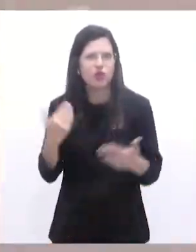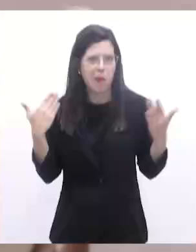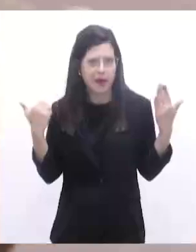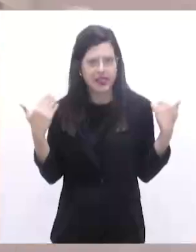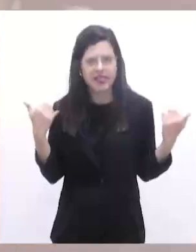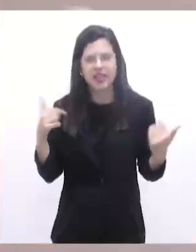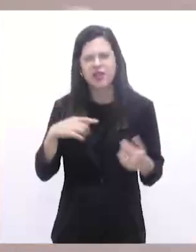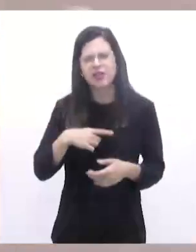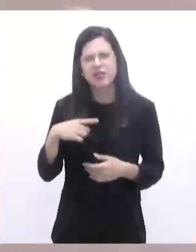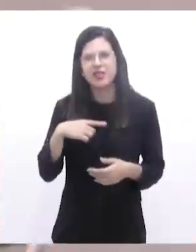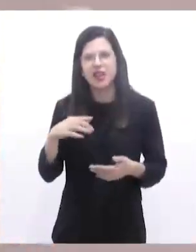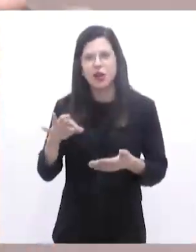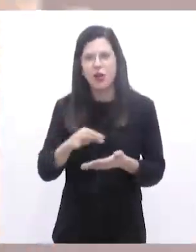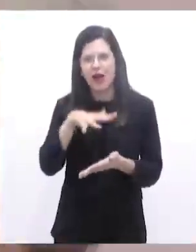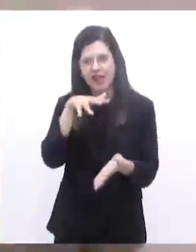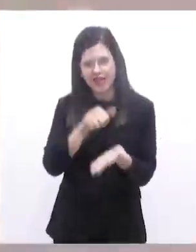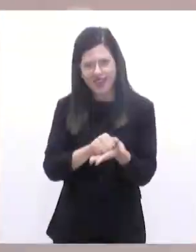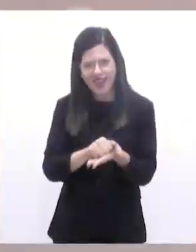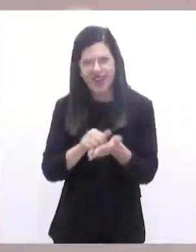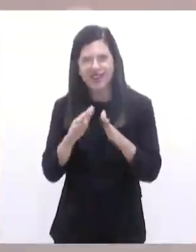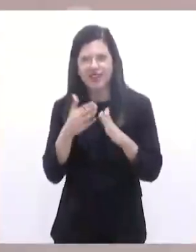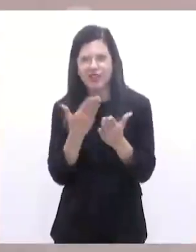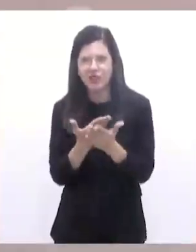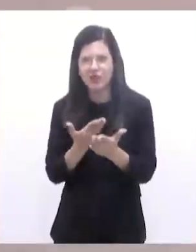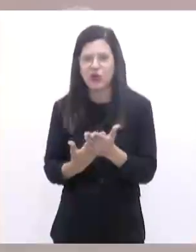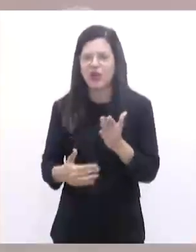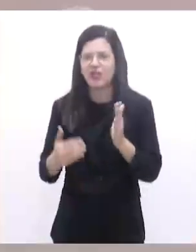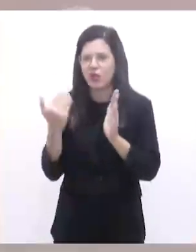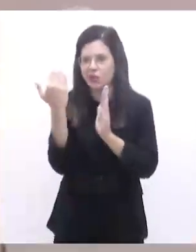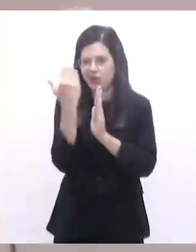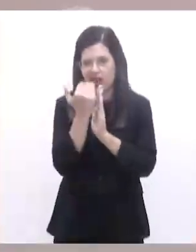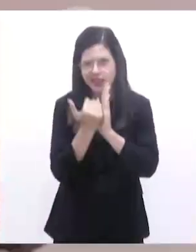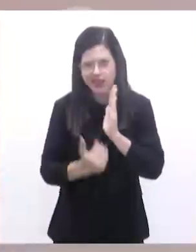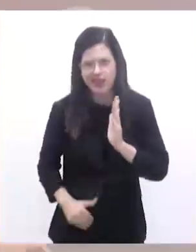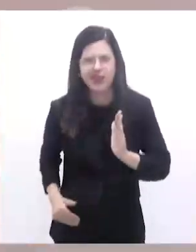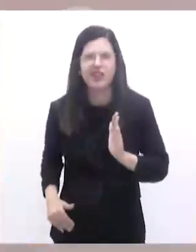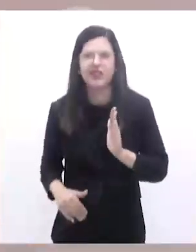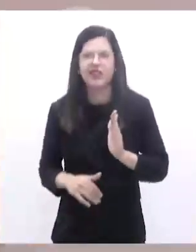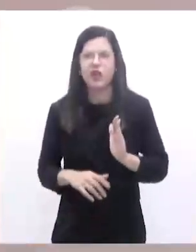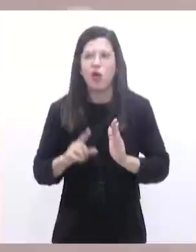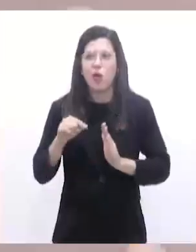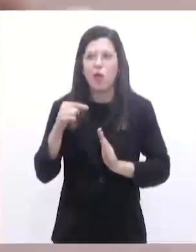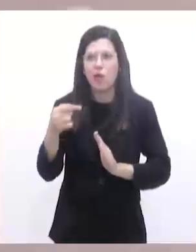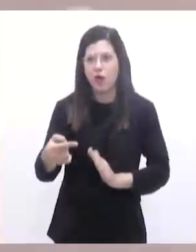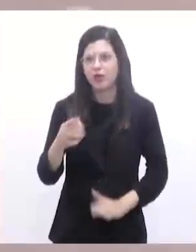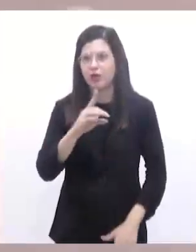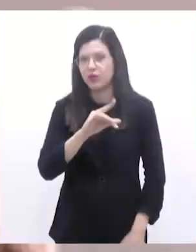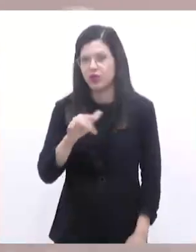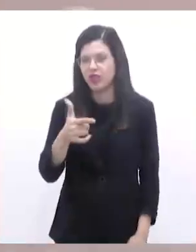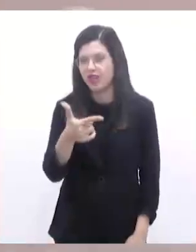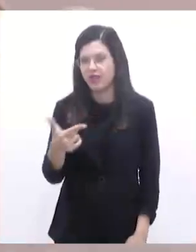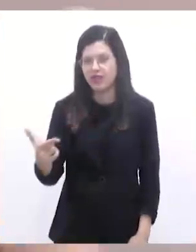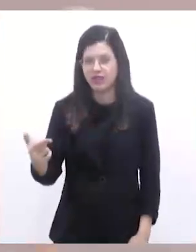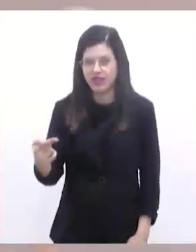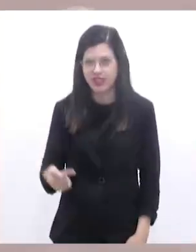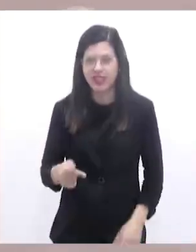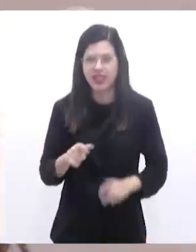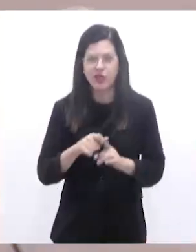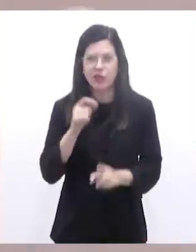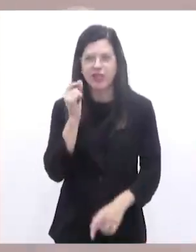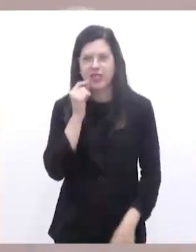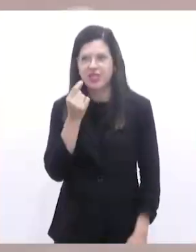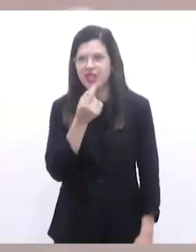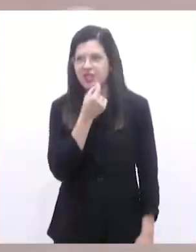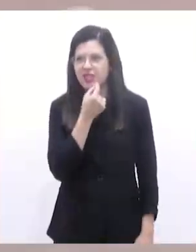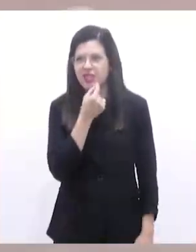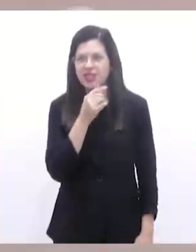você fazer e botar a sua escola na nossa lista. O nosso próximo rolê é agora, dia 27 de setembro,